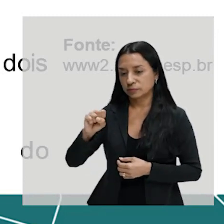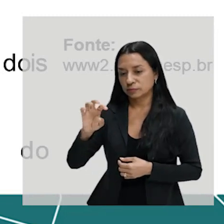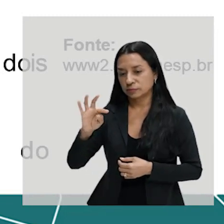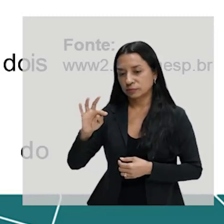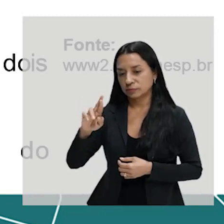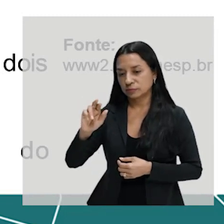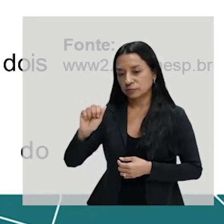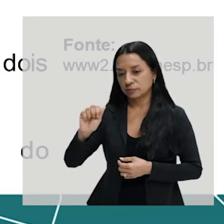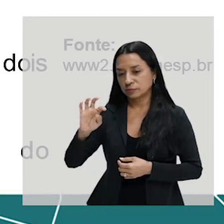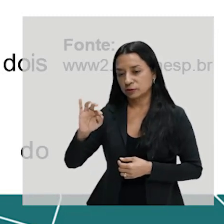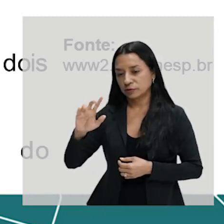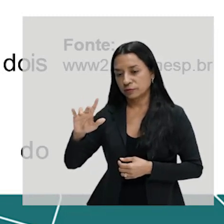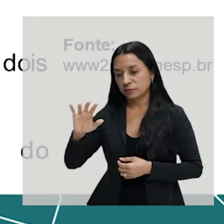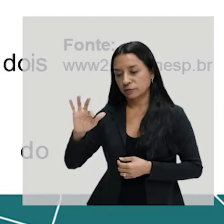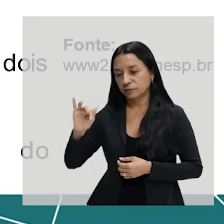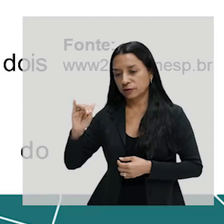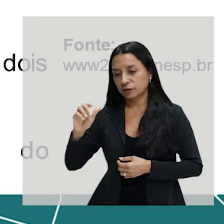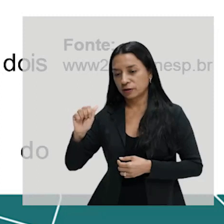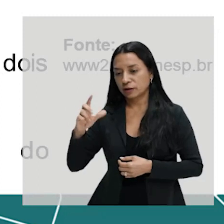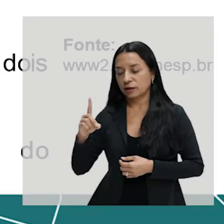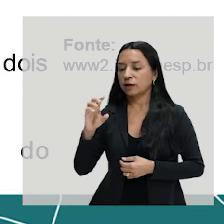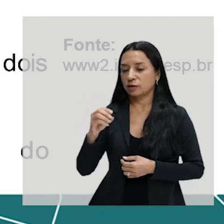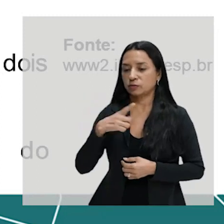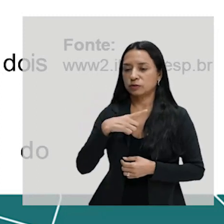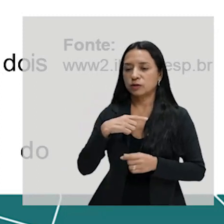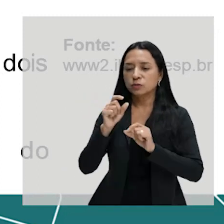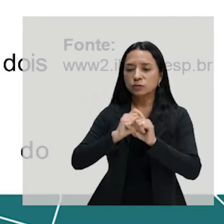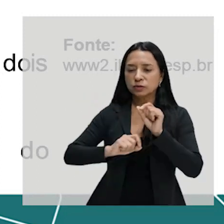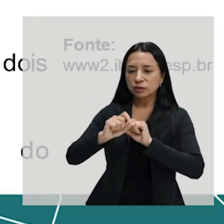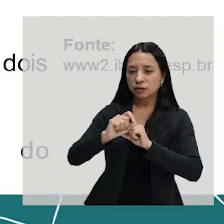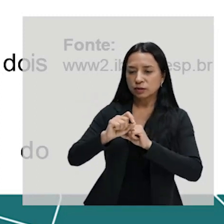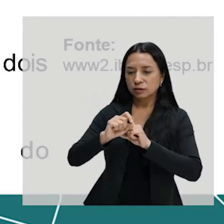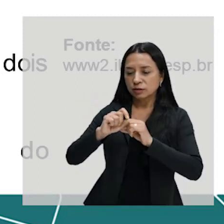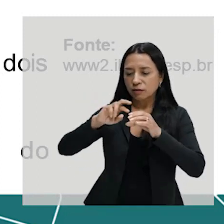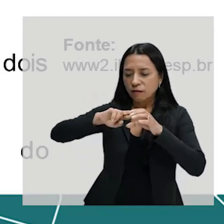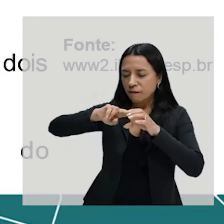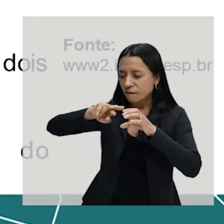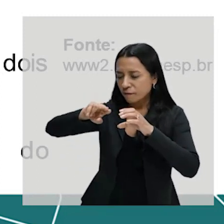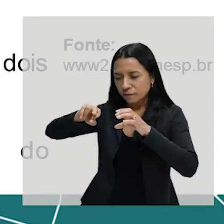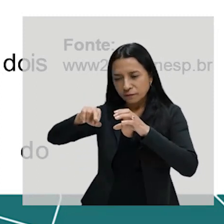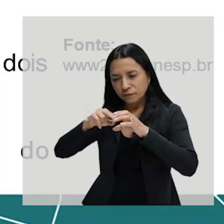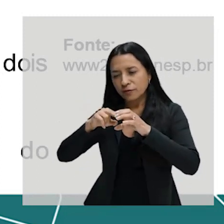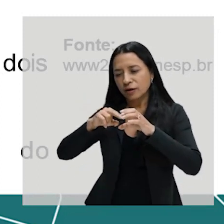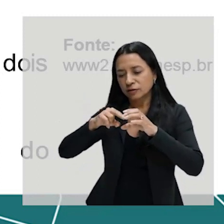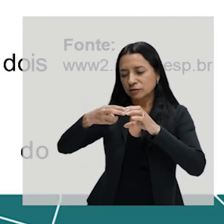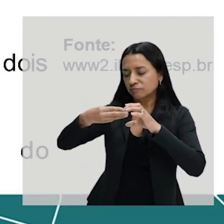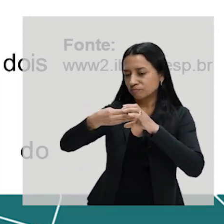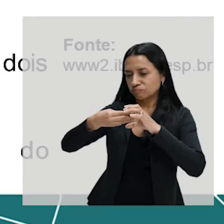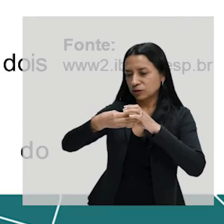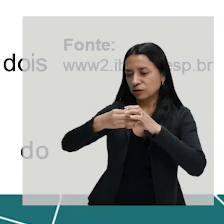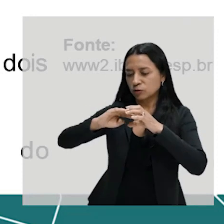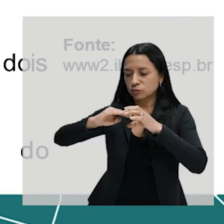quer dizer o quê pessoal ele tem é um tubo que a parede do tubo tem várias camadas de células Se você olhar